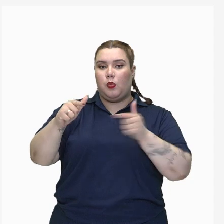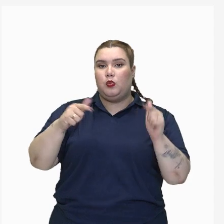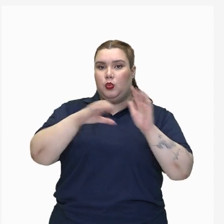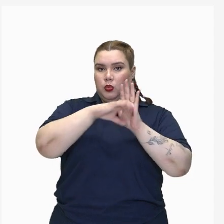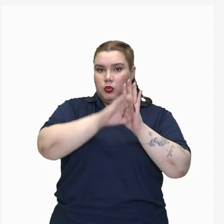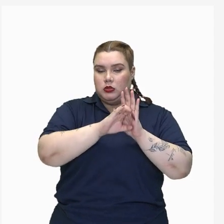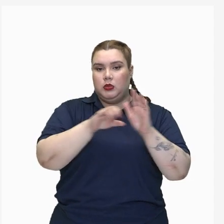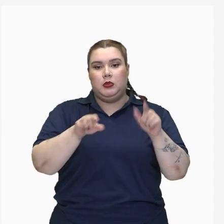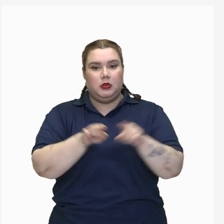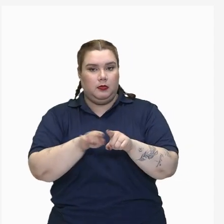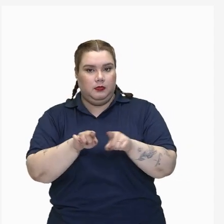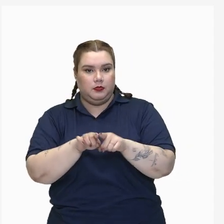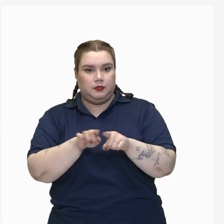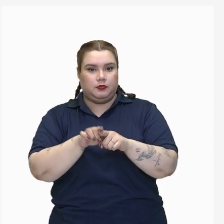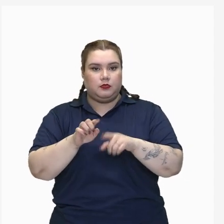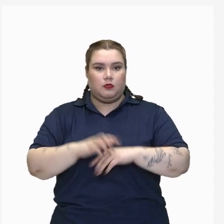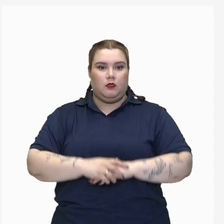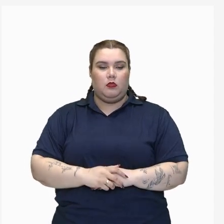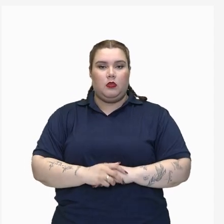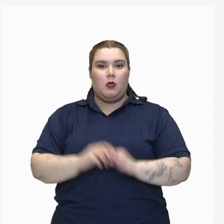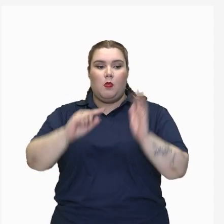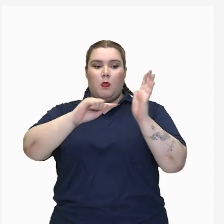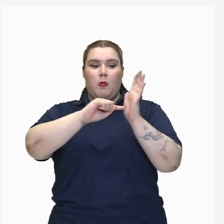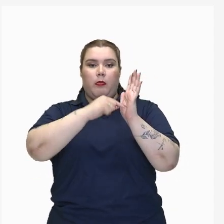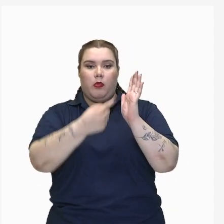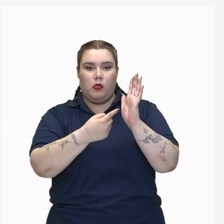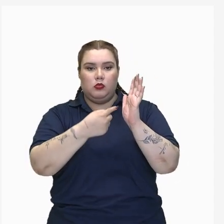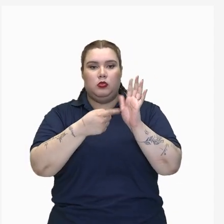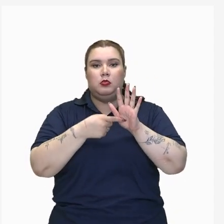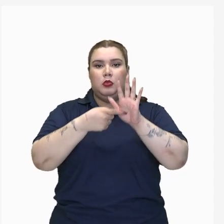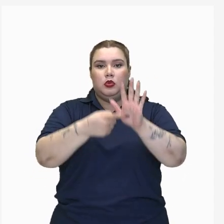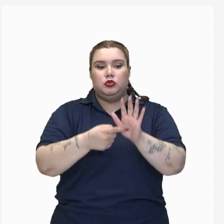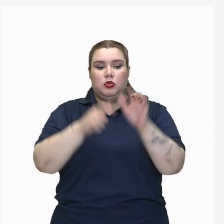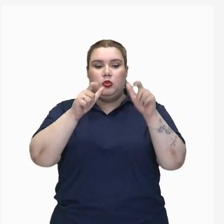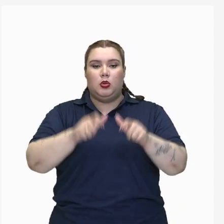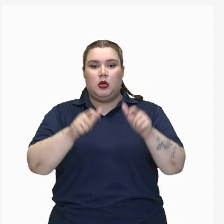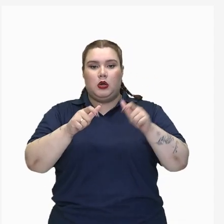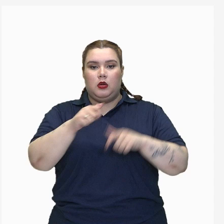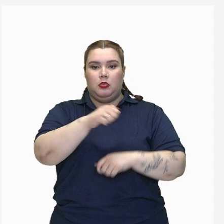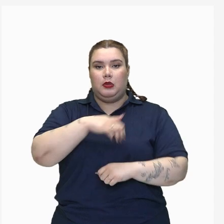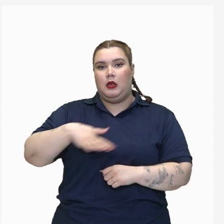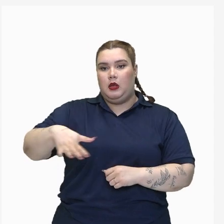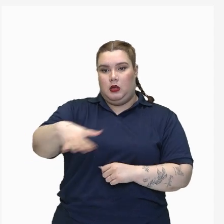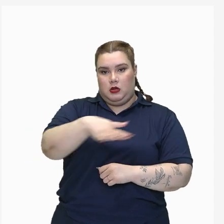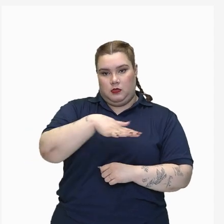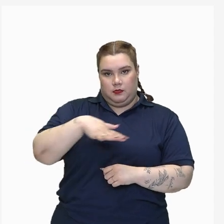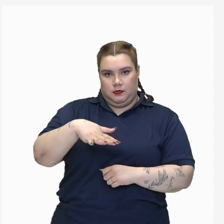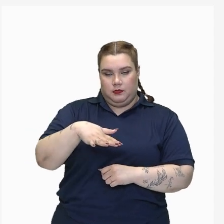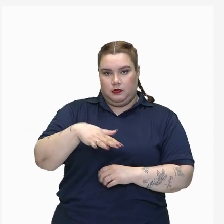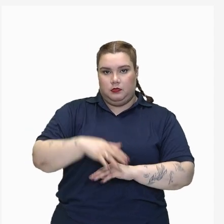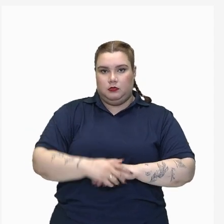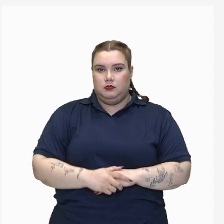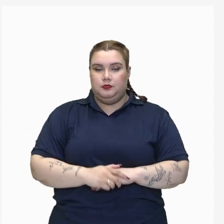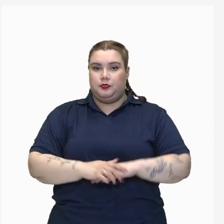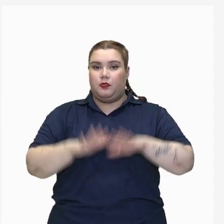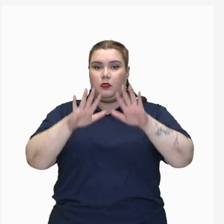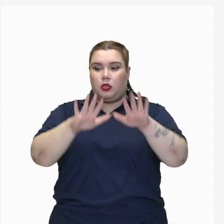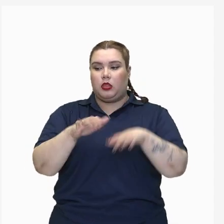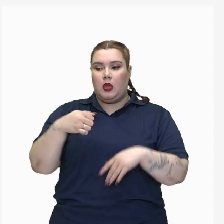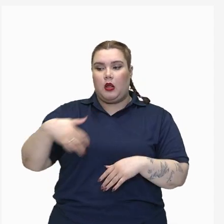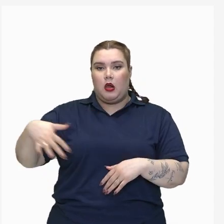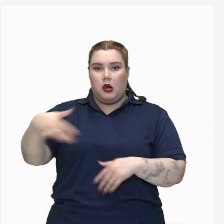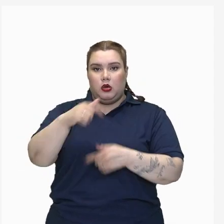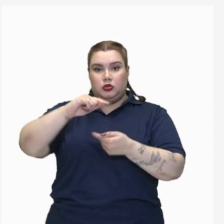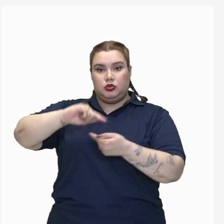são definidos. Um ponto determina uma posição no espaço. Na geometria,